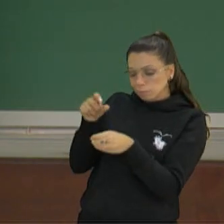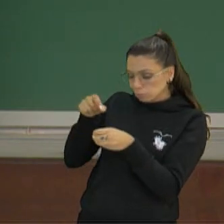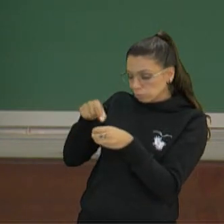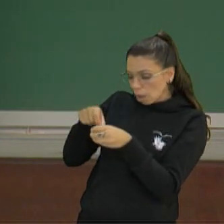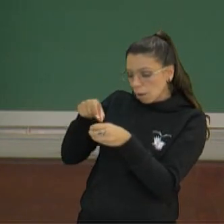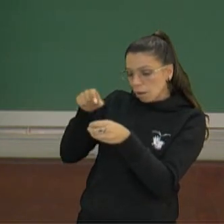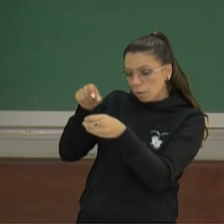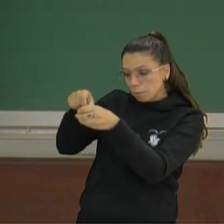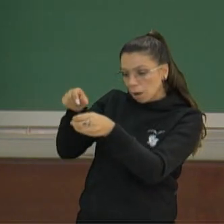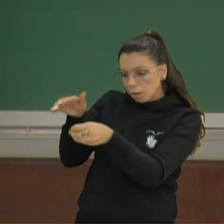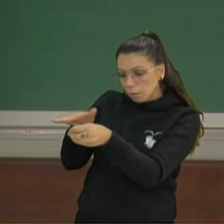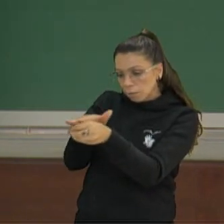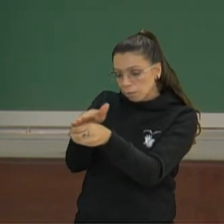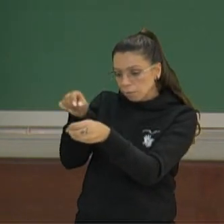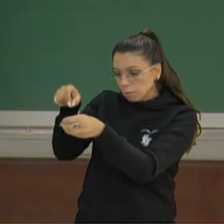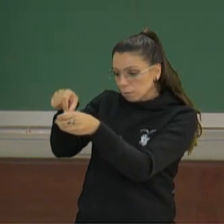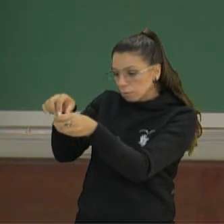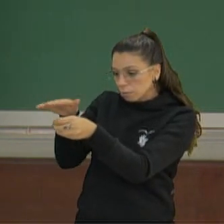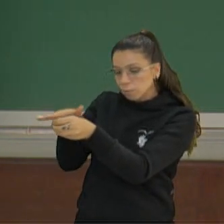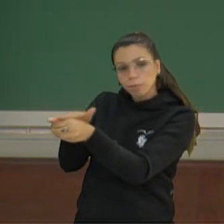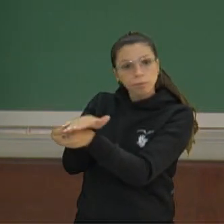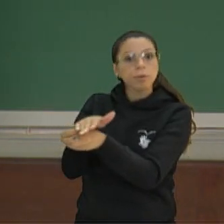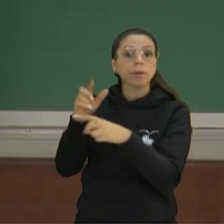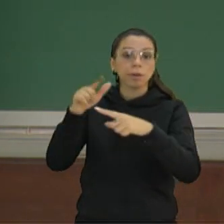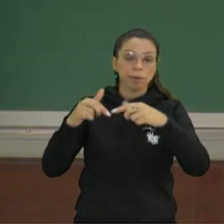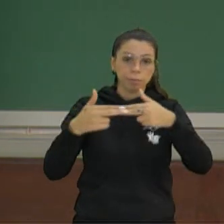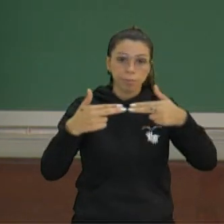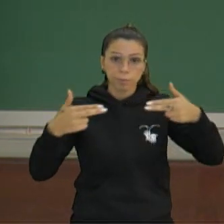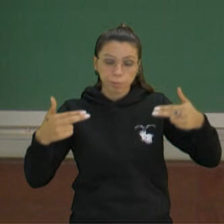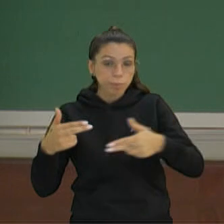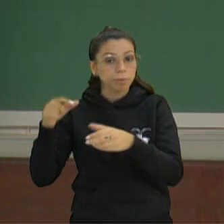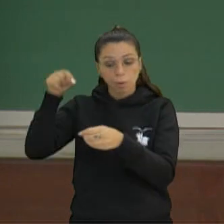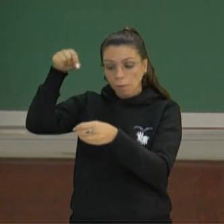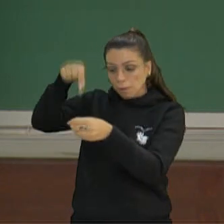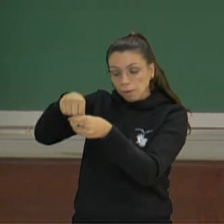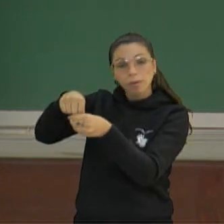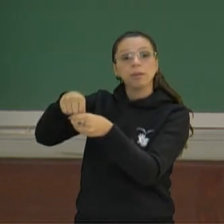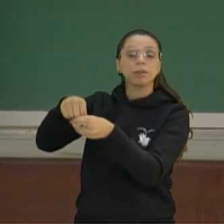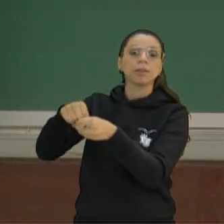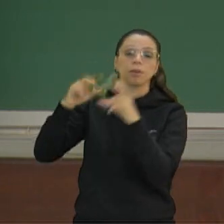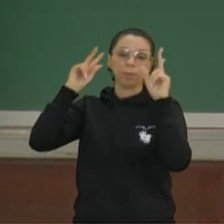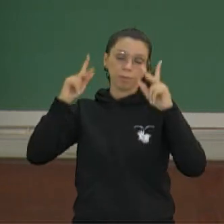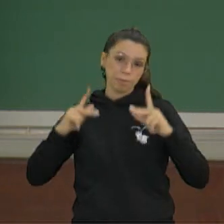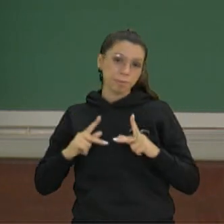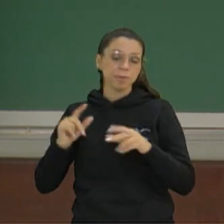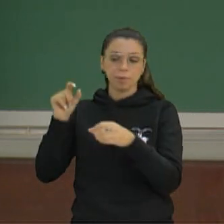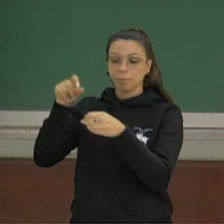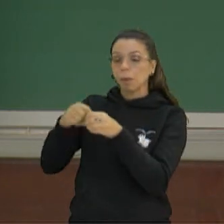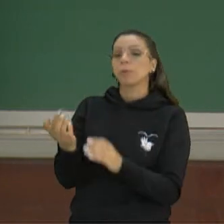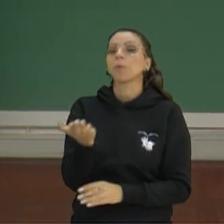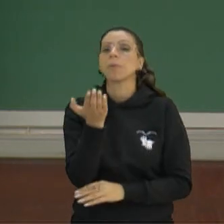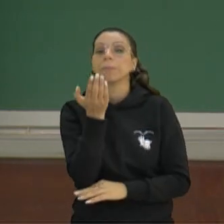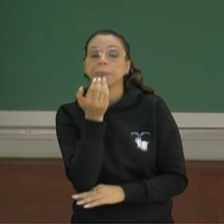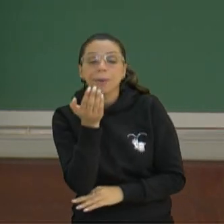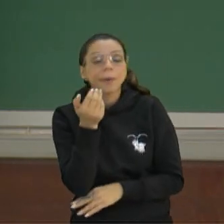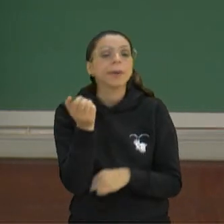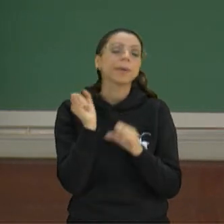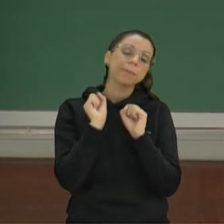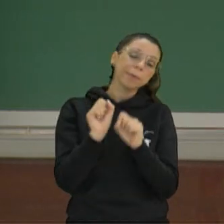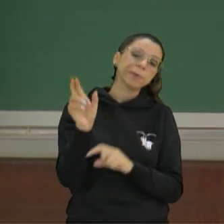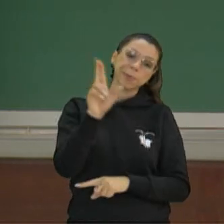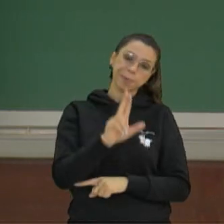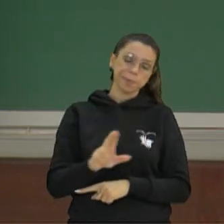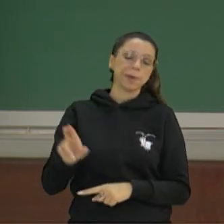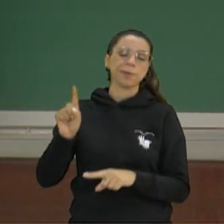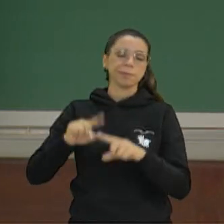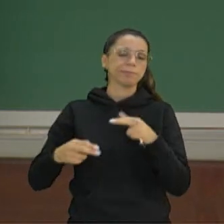agricultura, ela refere-se aos produtos que nós plantamos, né? Que o homem planta para que possa consumir, para que possa usar